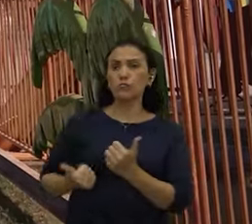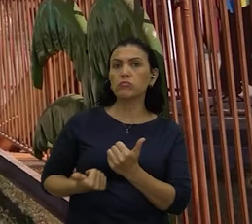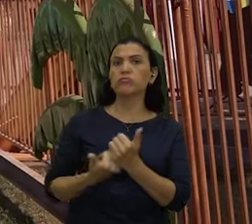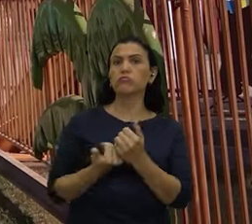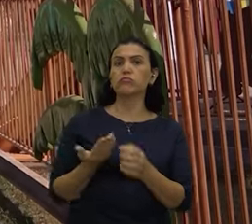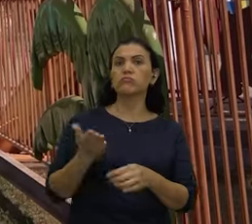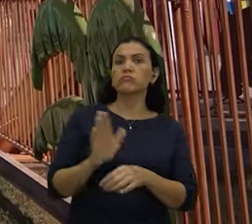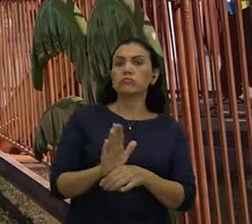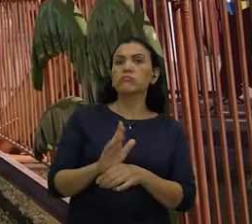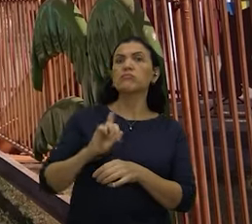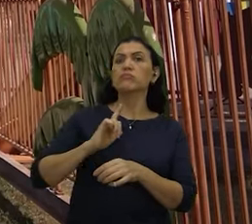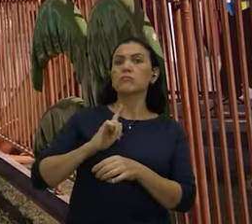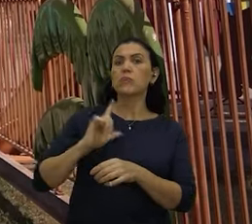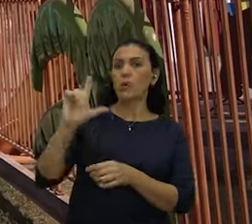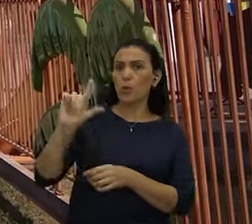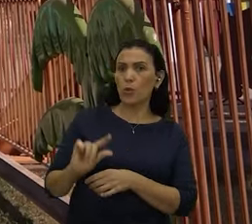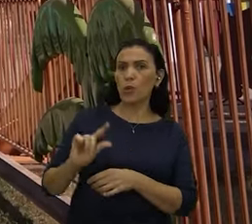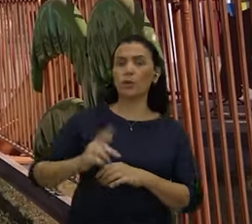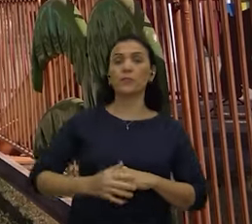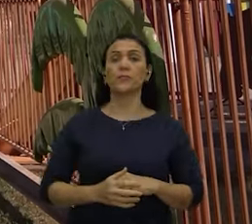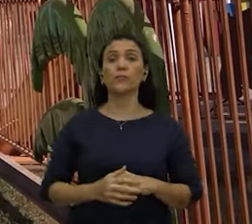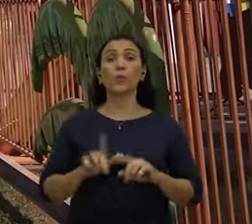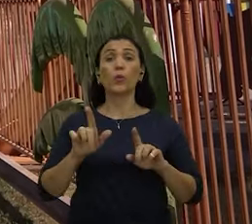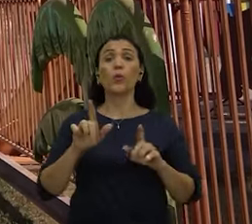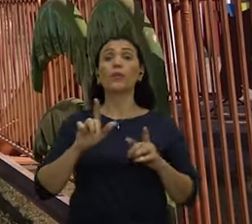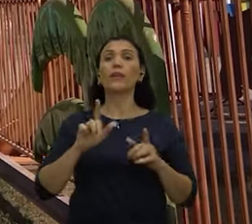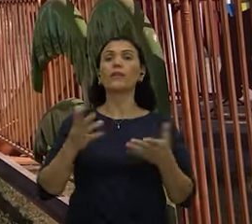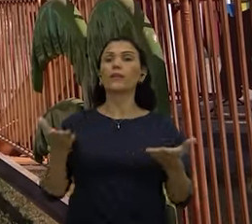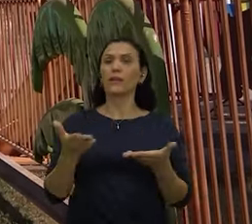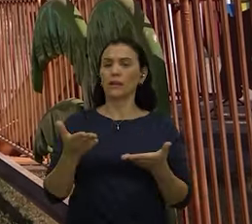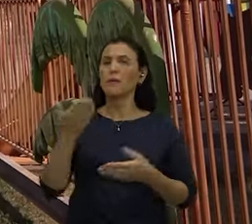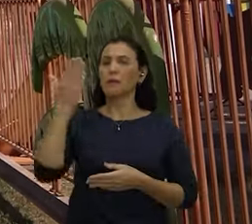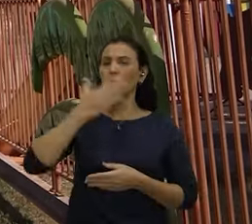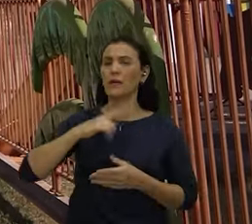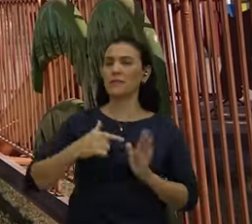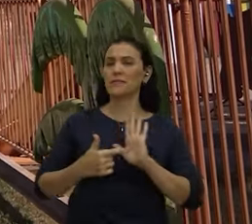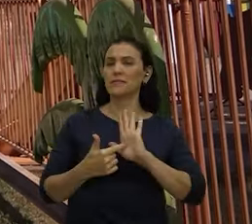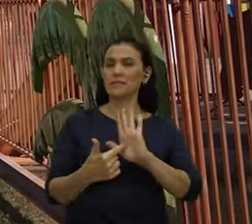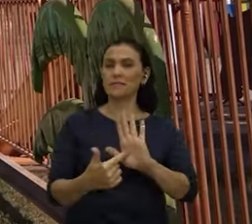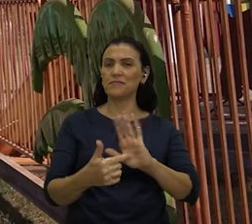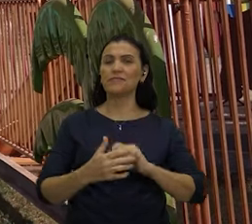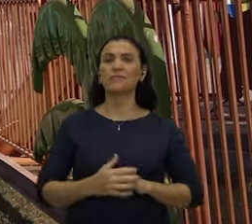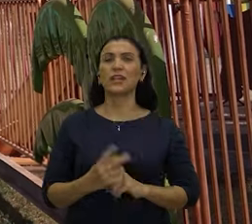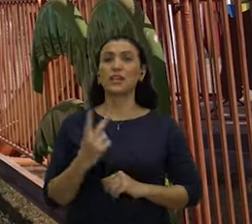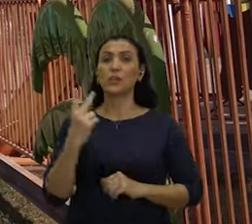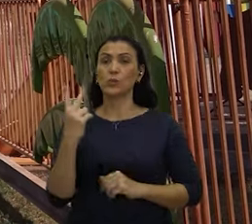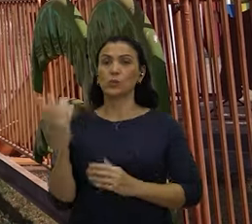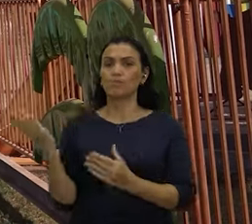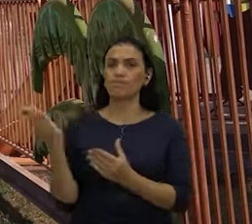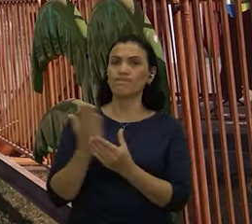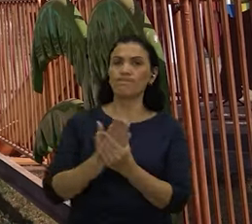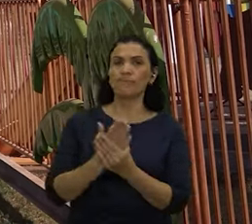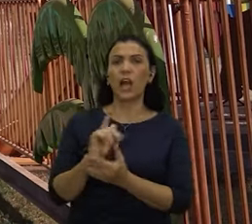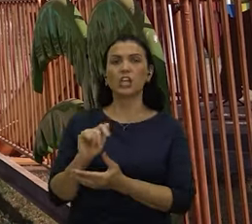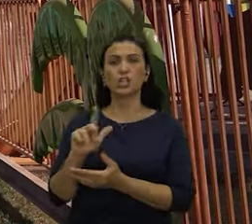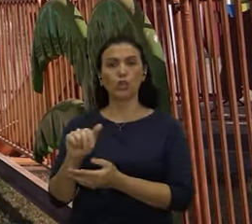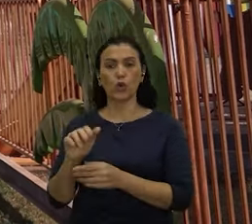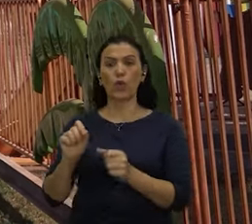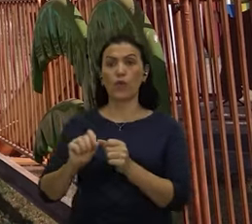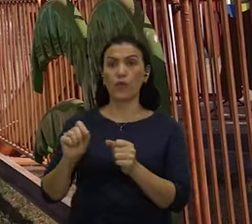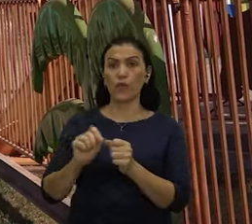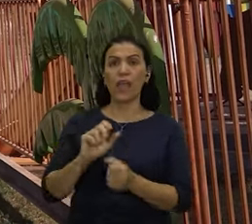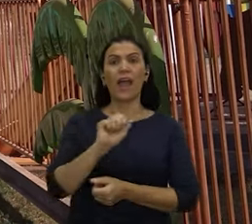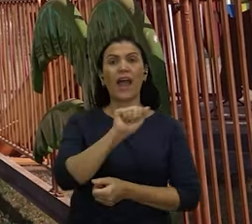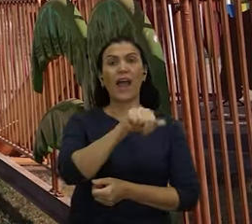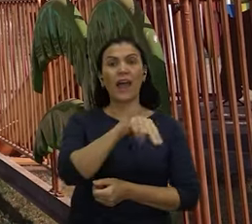AGU, a conta de luz poderia ficar ainda mais cara? É isso e temos provas. Em pelo menos duas ações em que a AGU